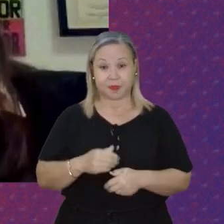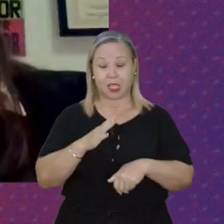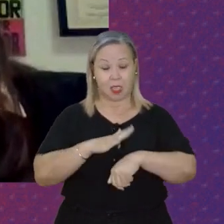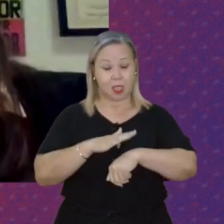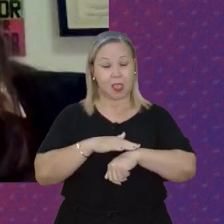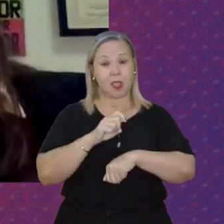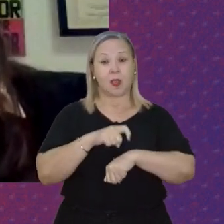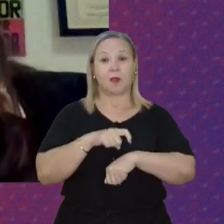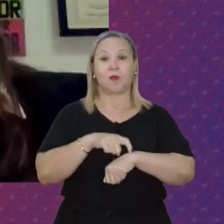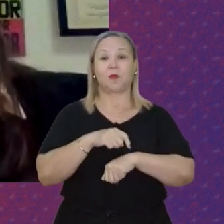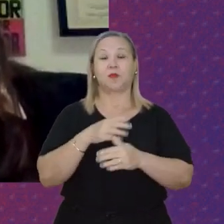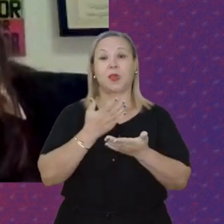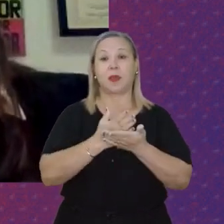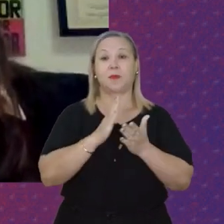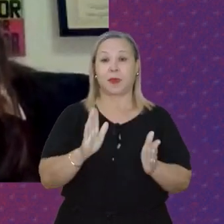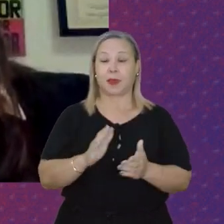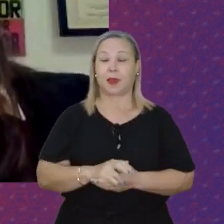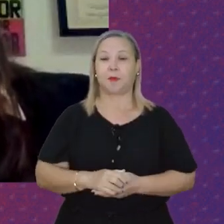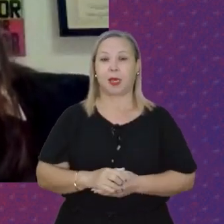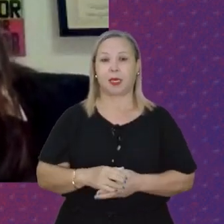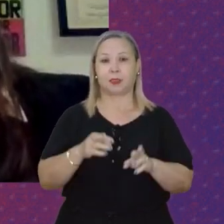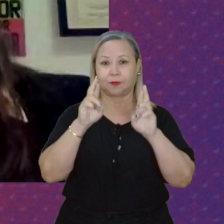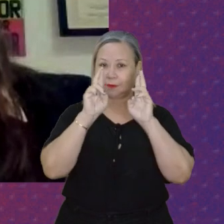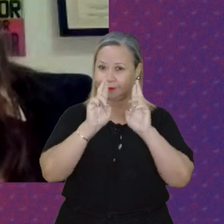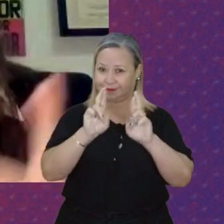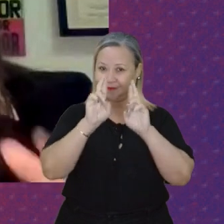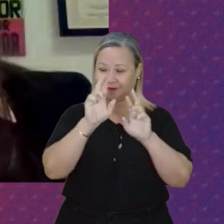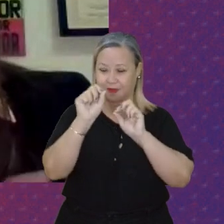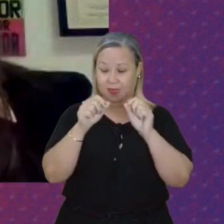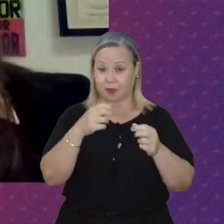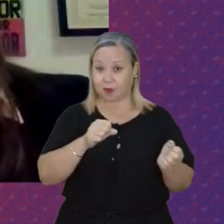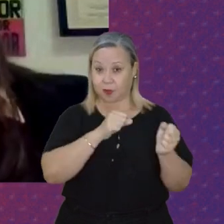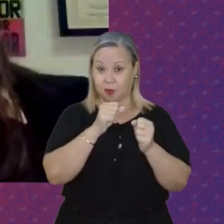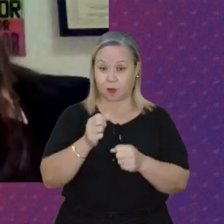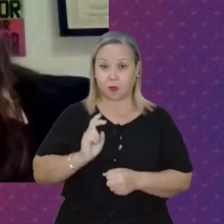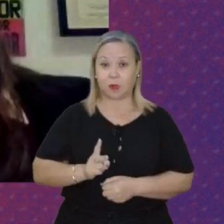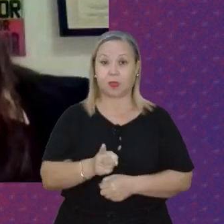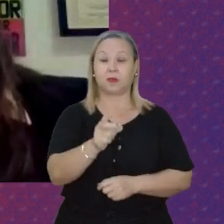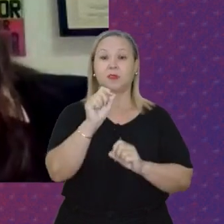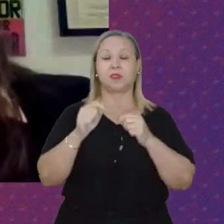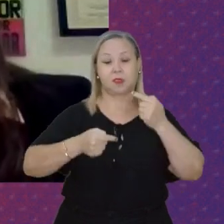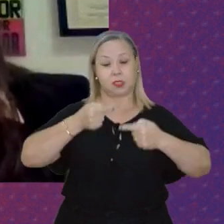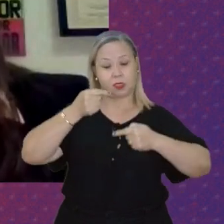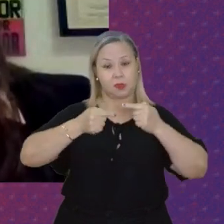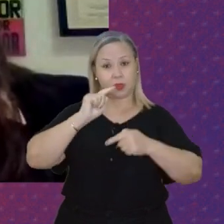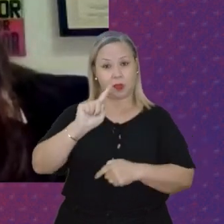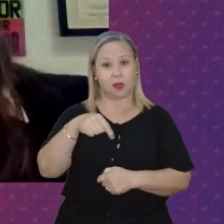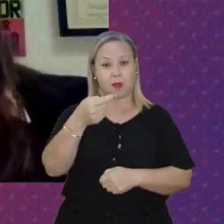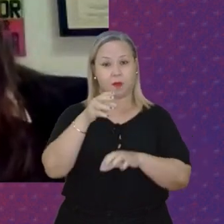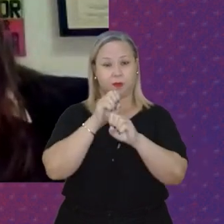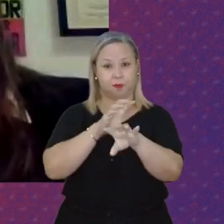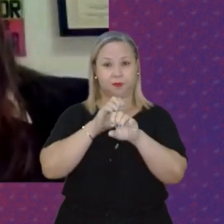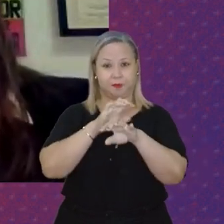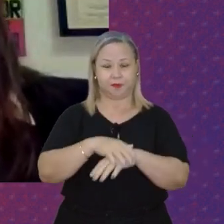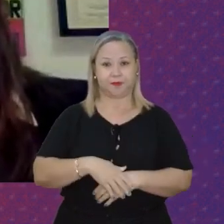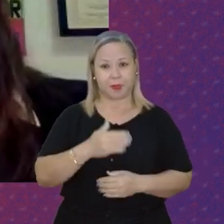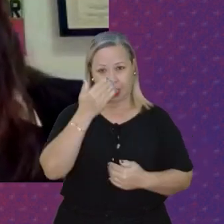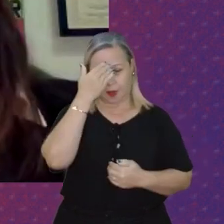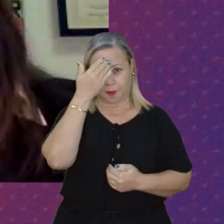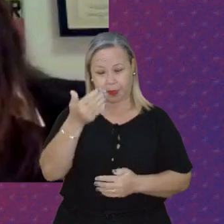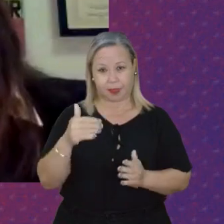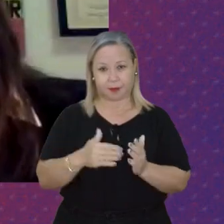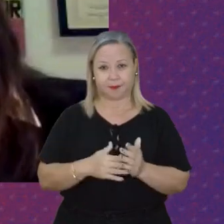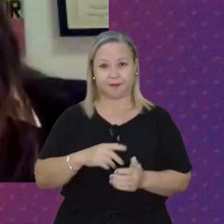acabando e espero que a gente possa continuar aí nesse debate na próxima aula. Obrigada e